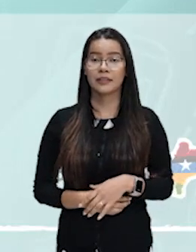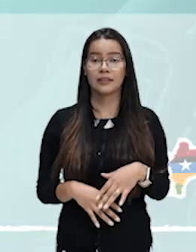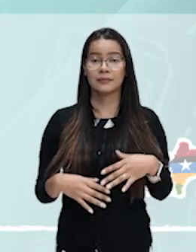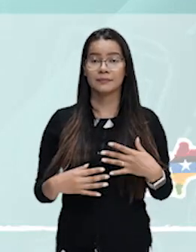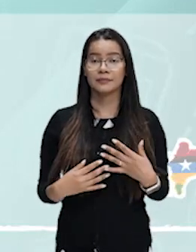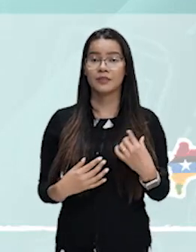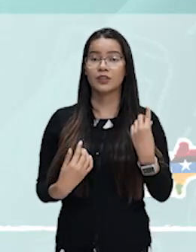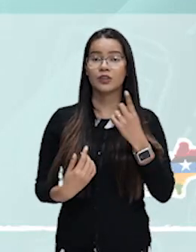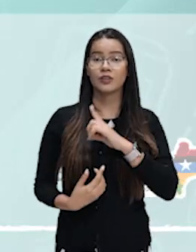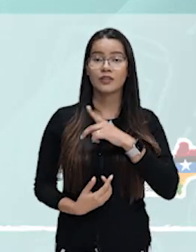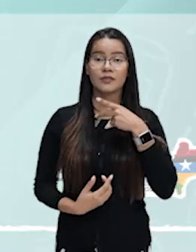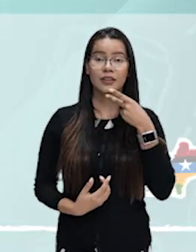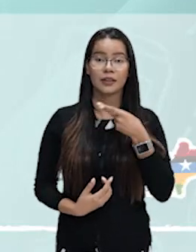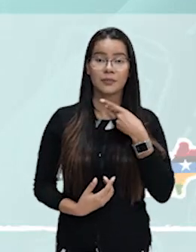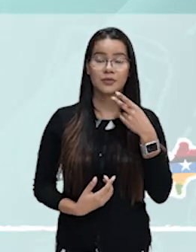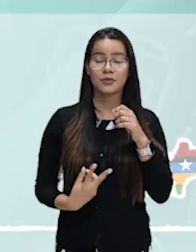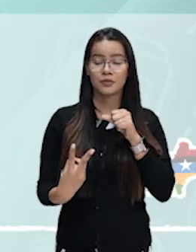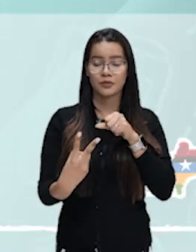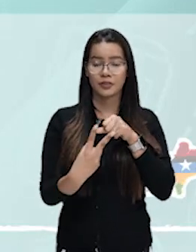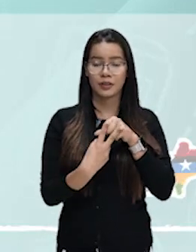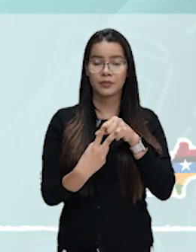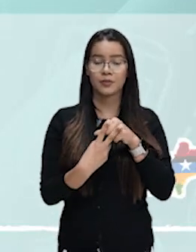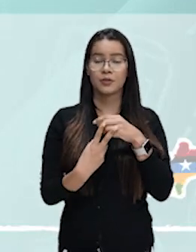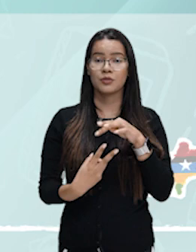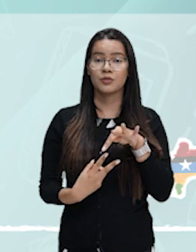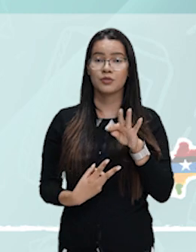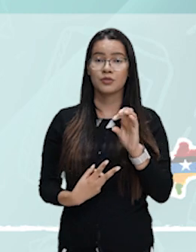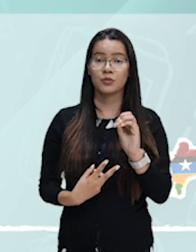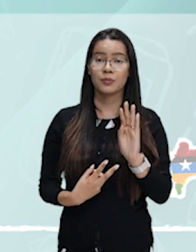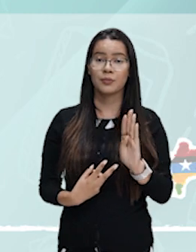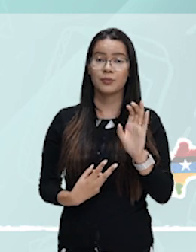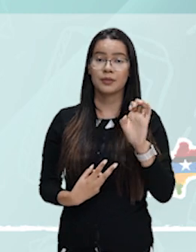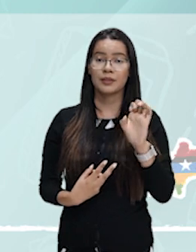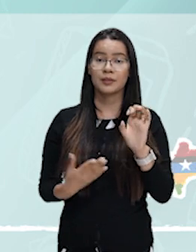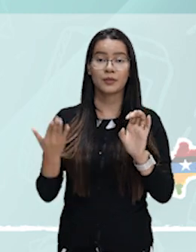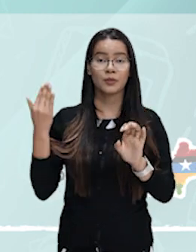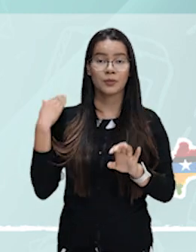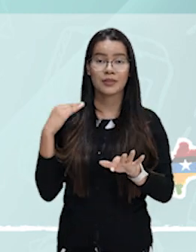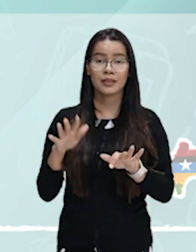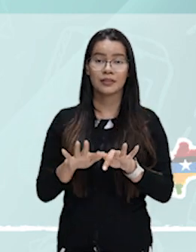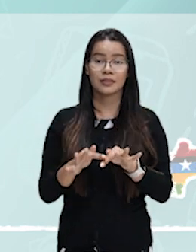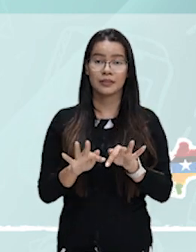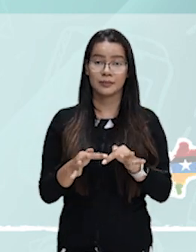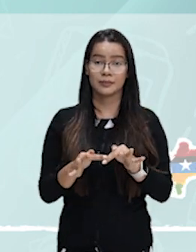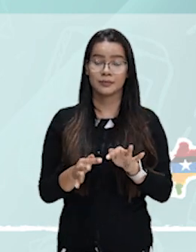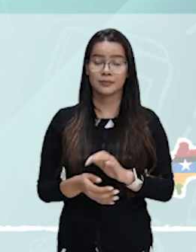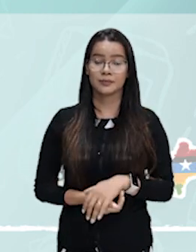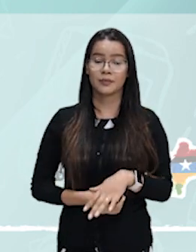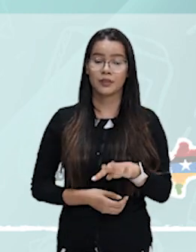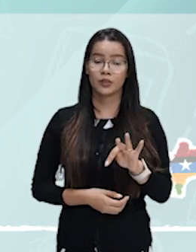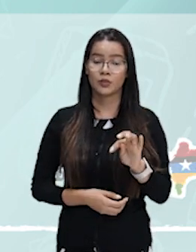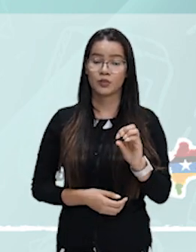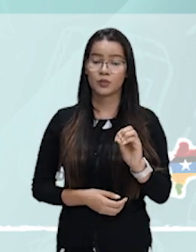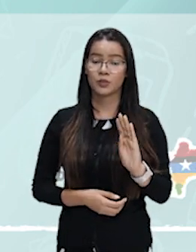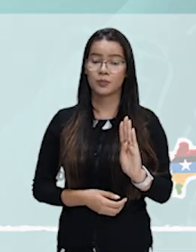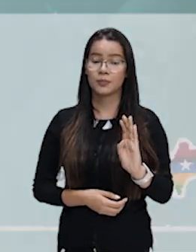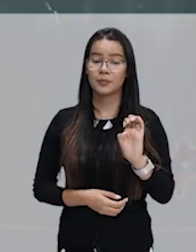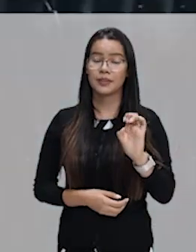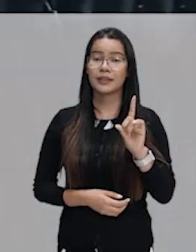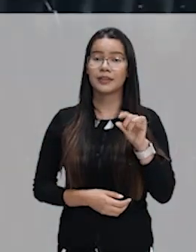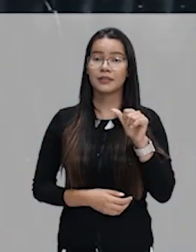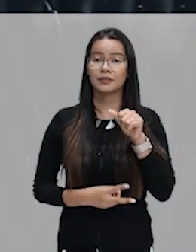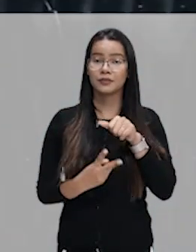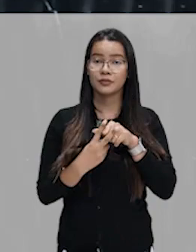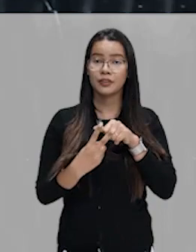ou seja, nós vamos falar desse verbo dare to be no passado simples. Dare to be é um